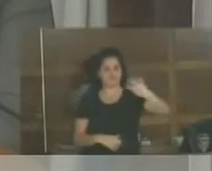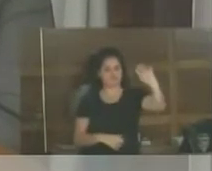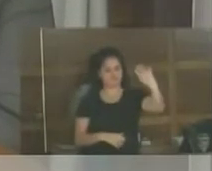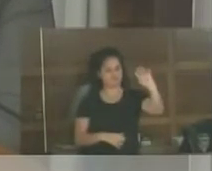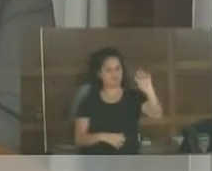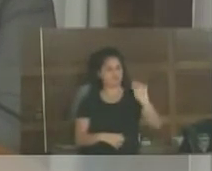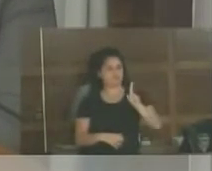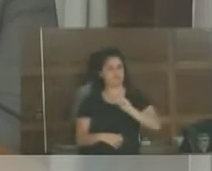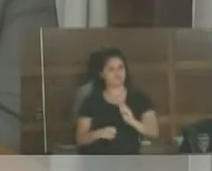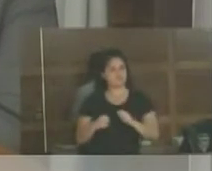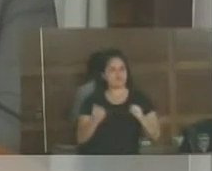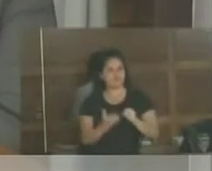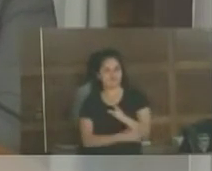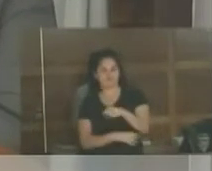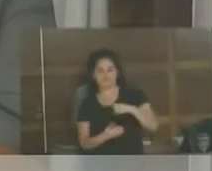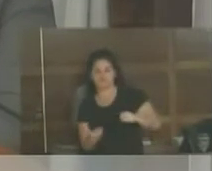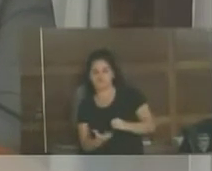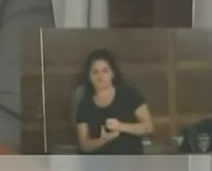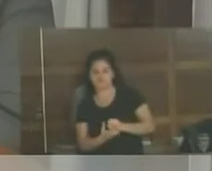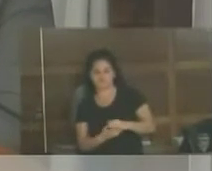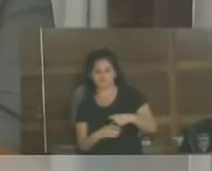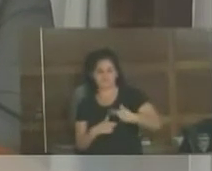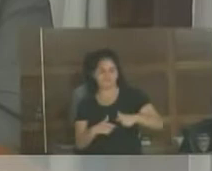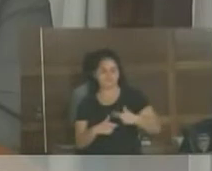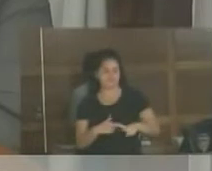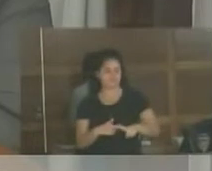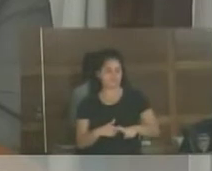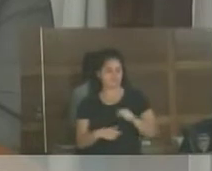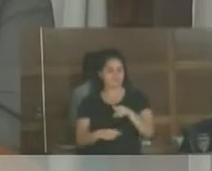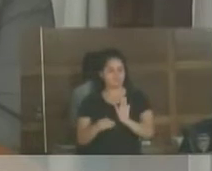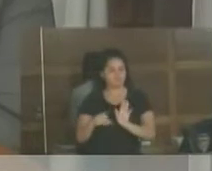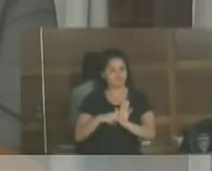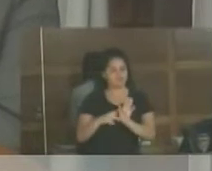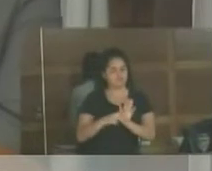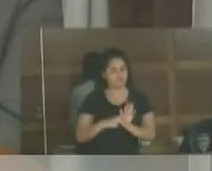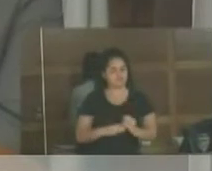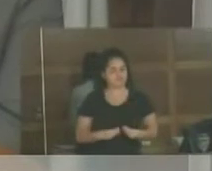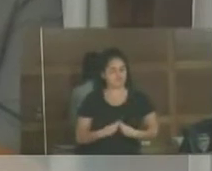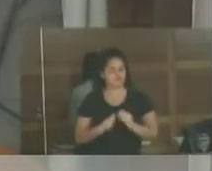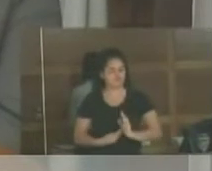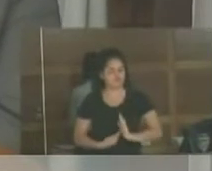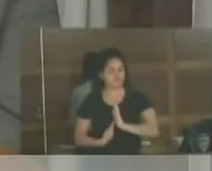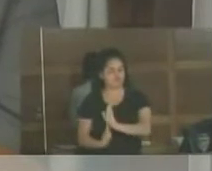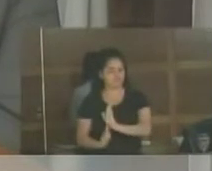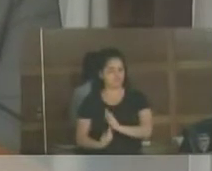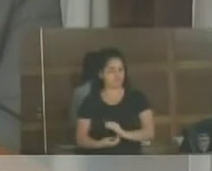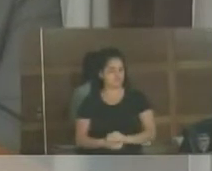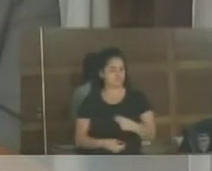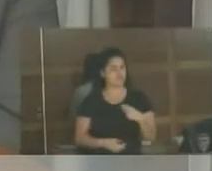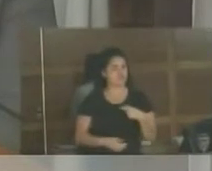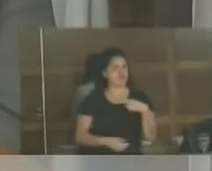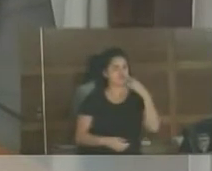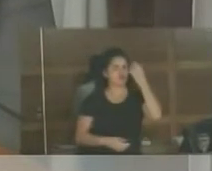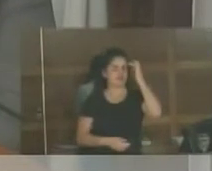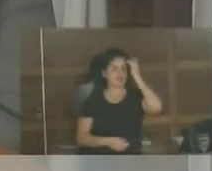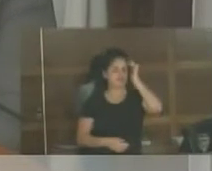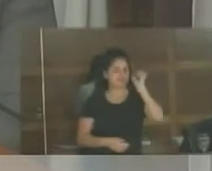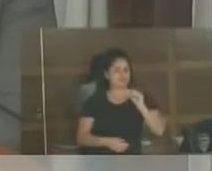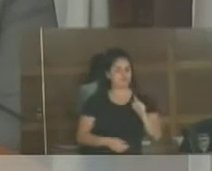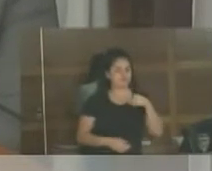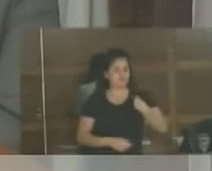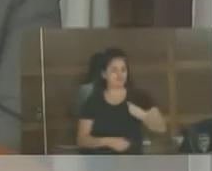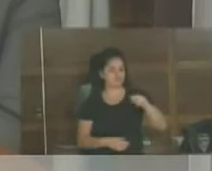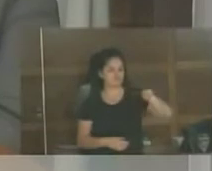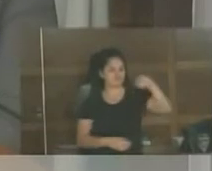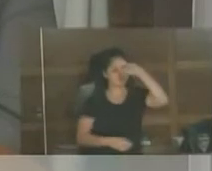gerar mais problema. E esse projeto de lei está aqui para estender a mão para vocês e que, como eu volto a dizer, a gente muitas das vezes acha que só acontece na vida dos outros e